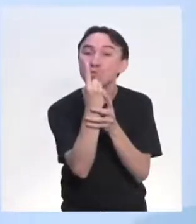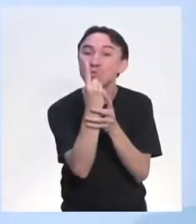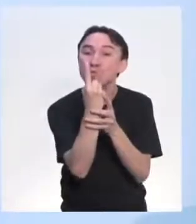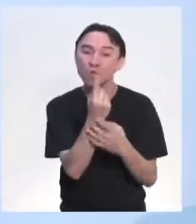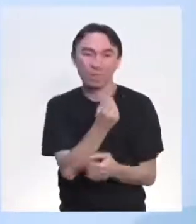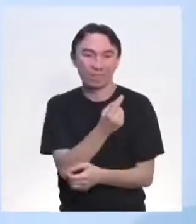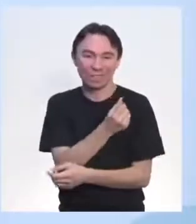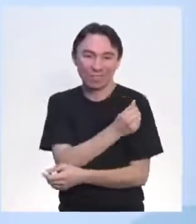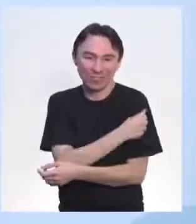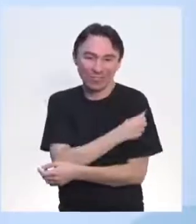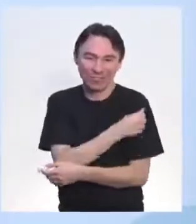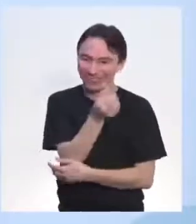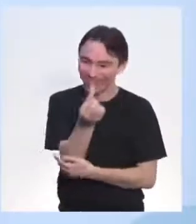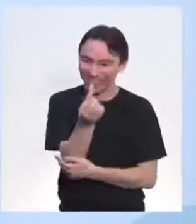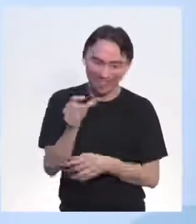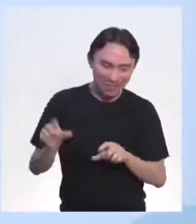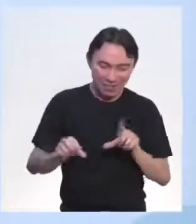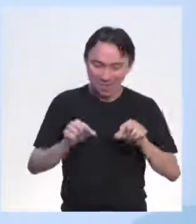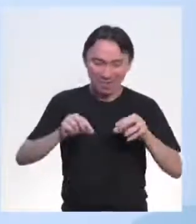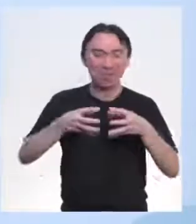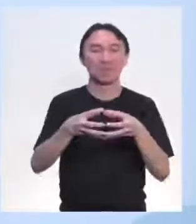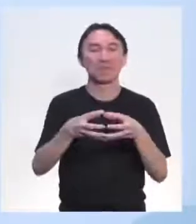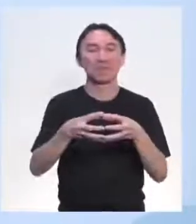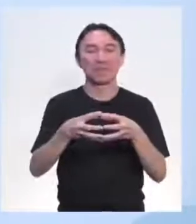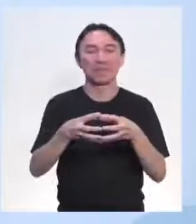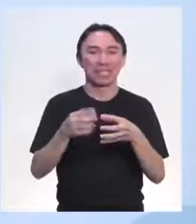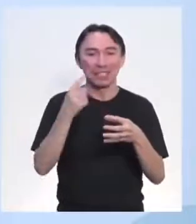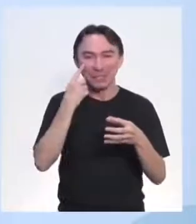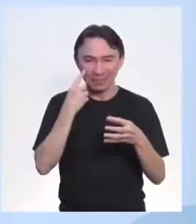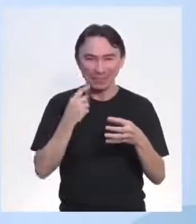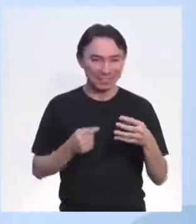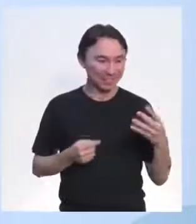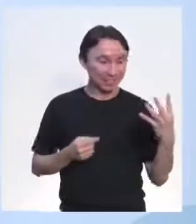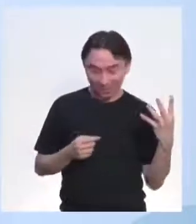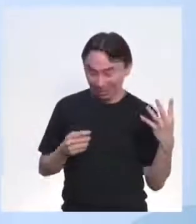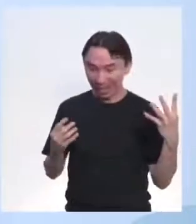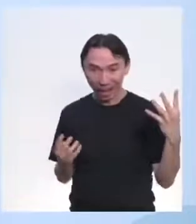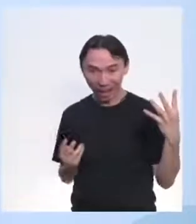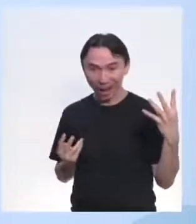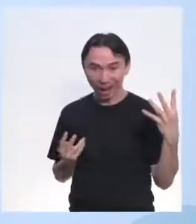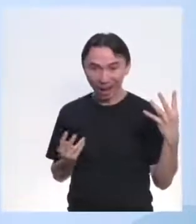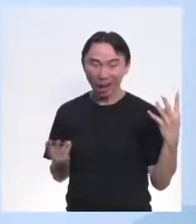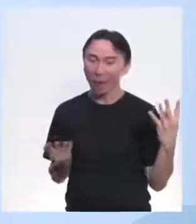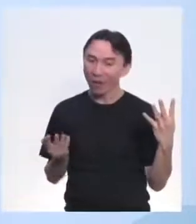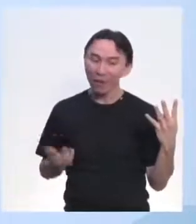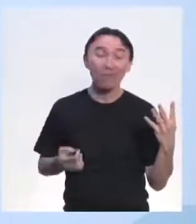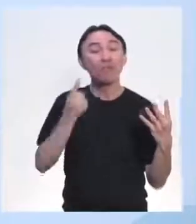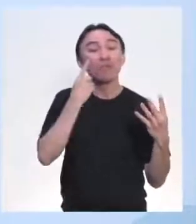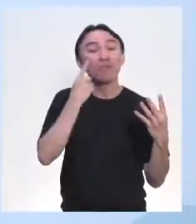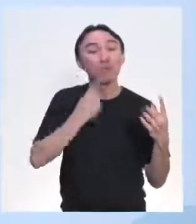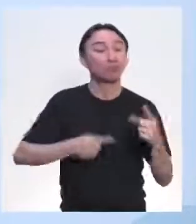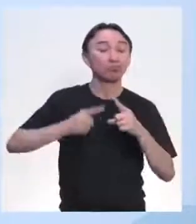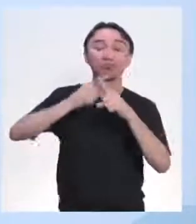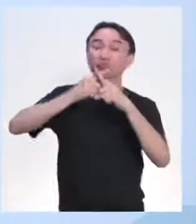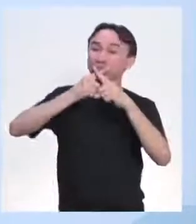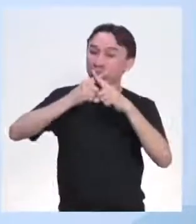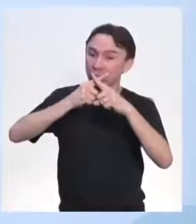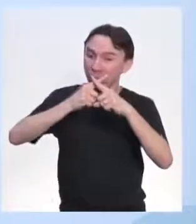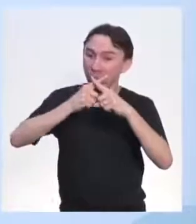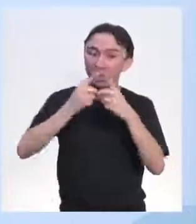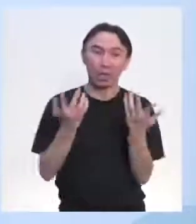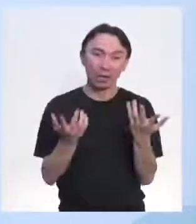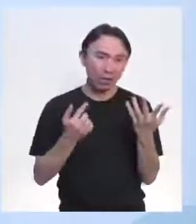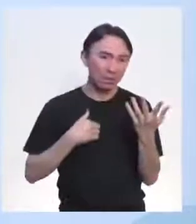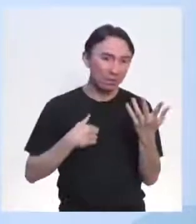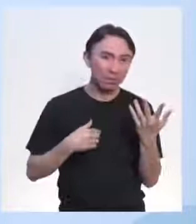pegar essas 2 combinações que nós achamos e vamos multiplicar. Porque aí eu poderei combinar